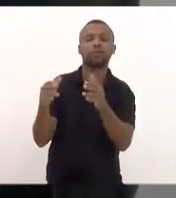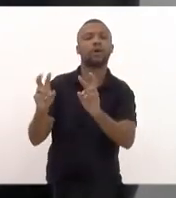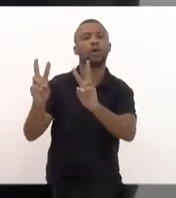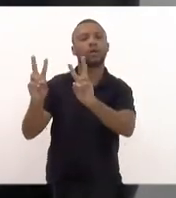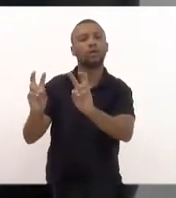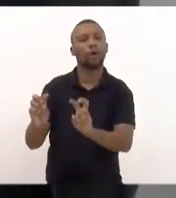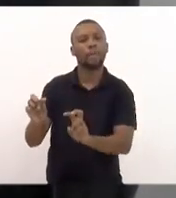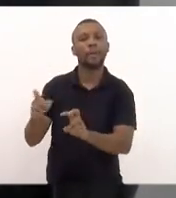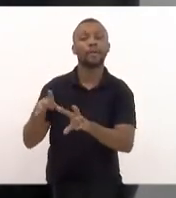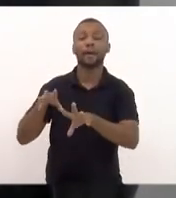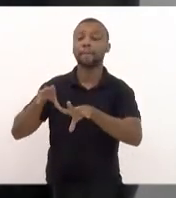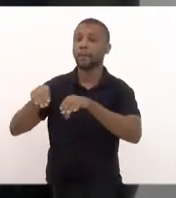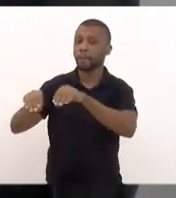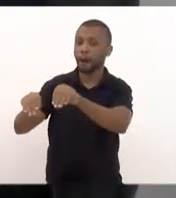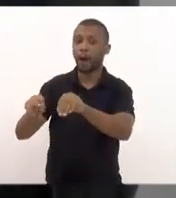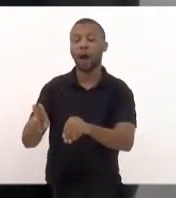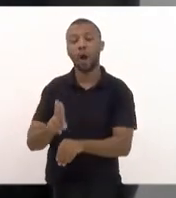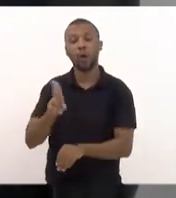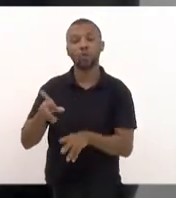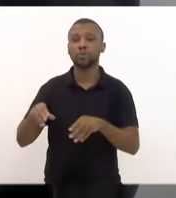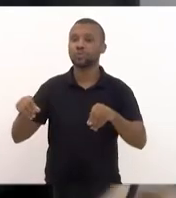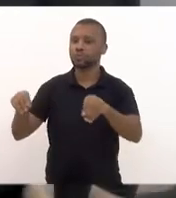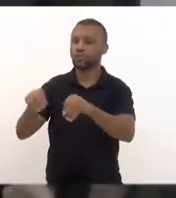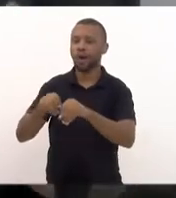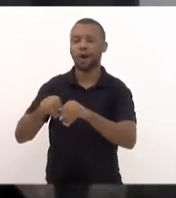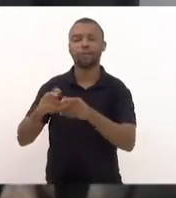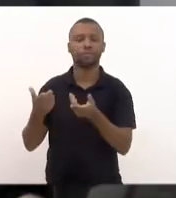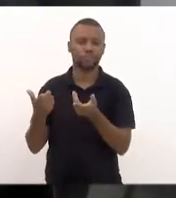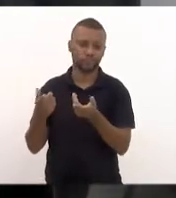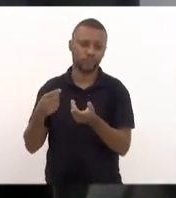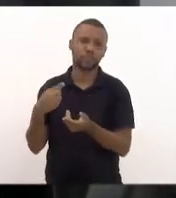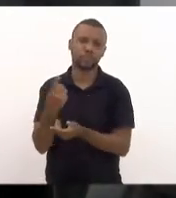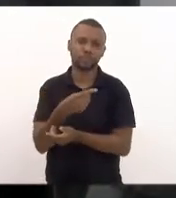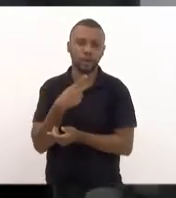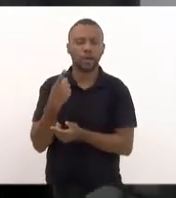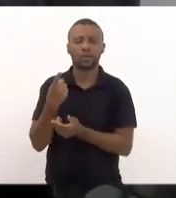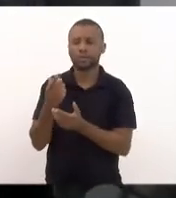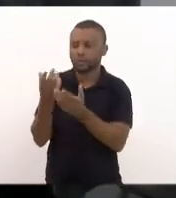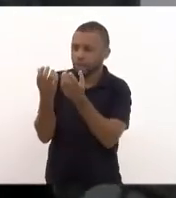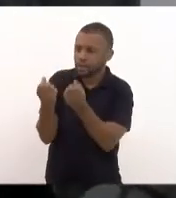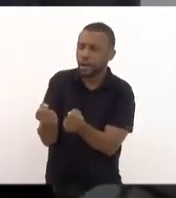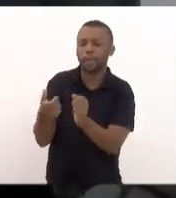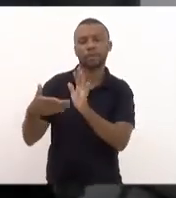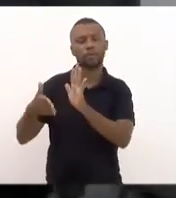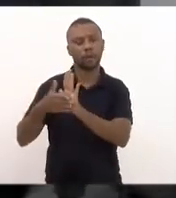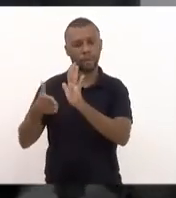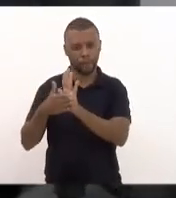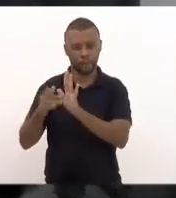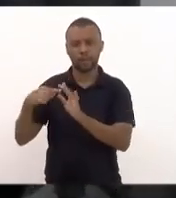da ocupação e uso do solo, né? A gente fazer, assim, acolha a sua proposta, a gente depois desenha